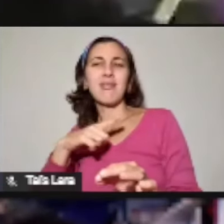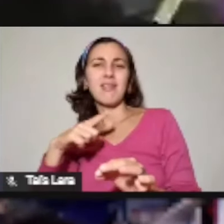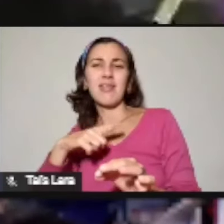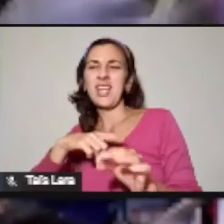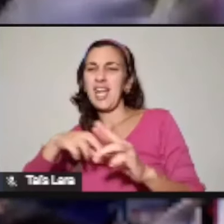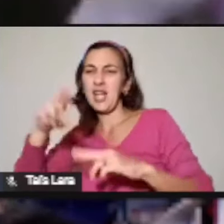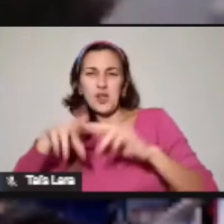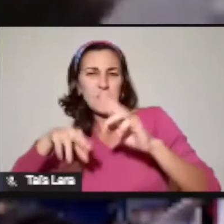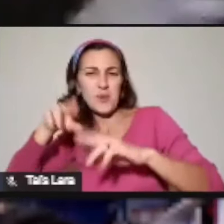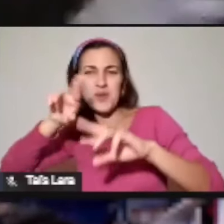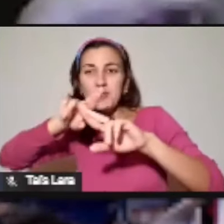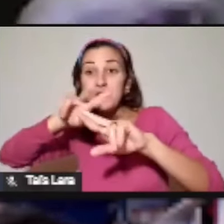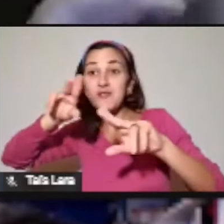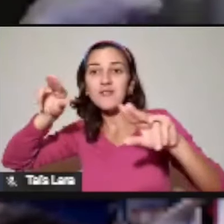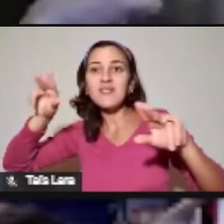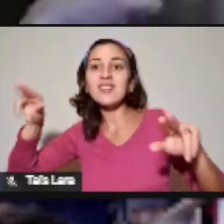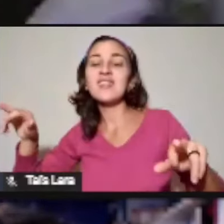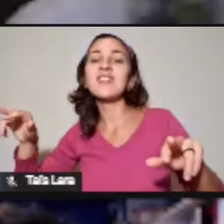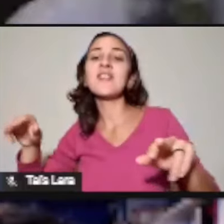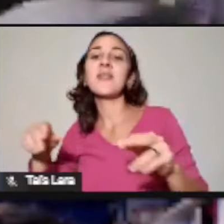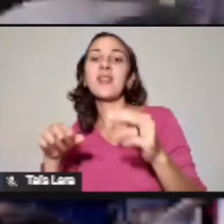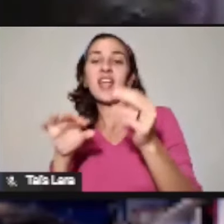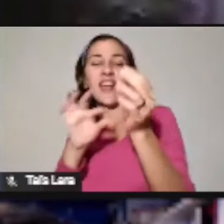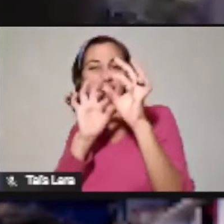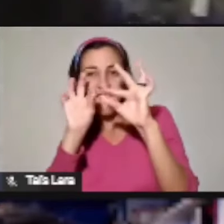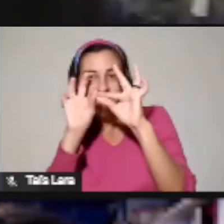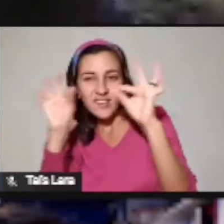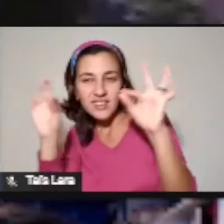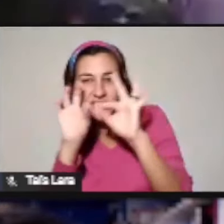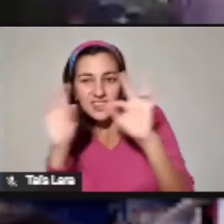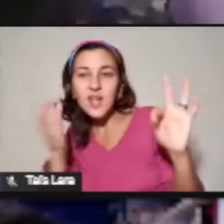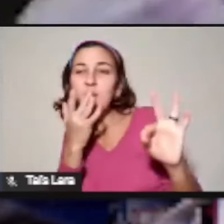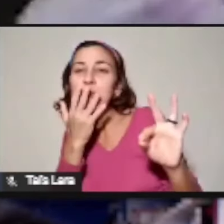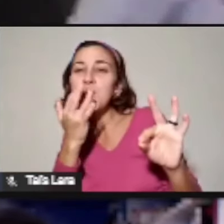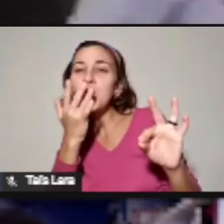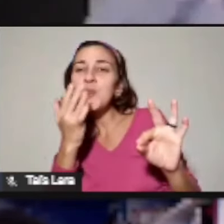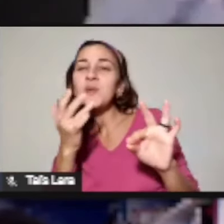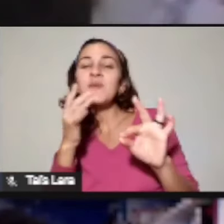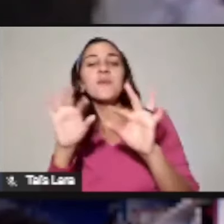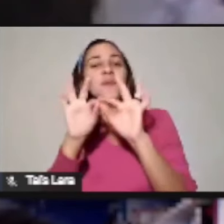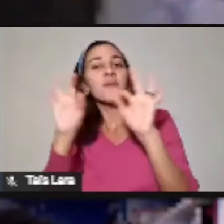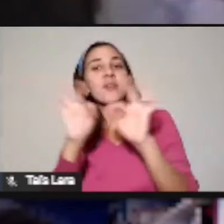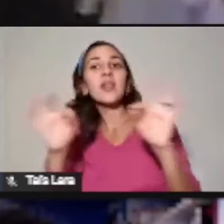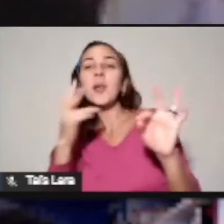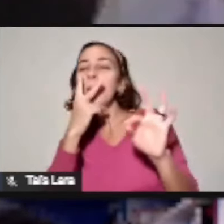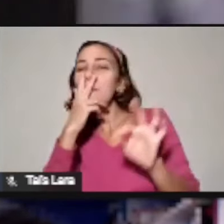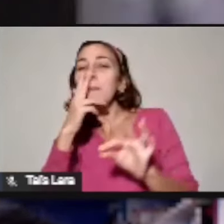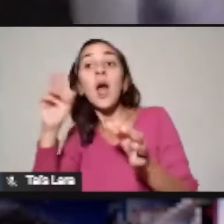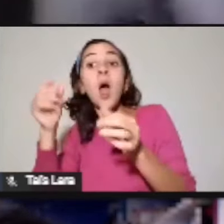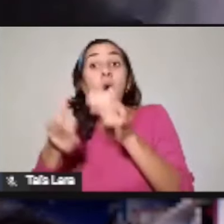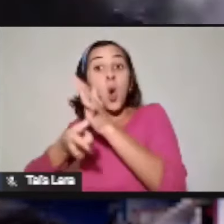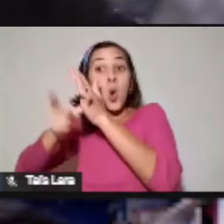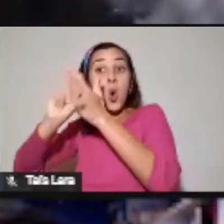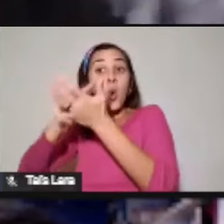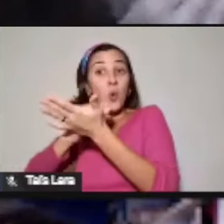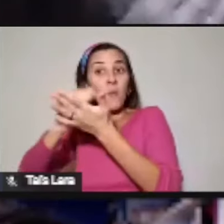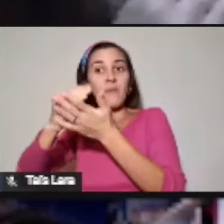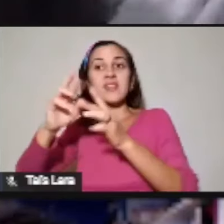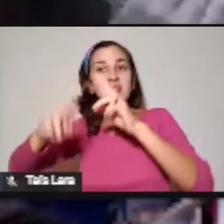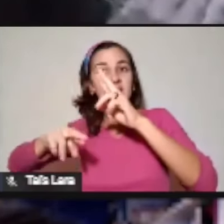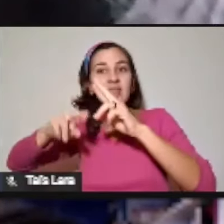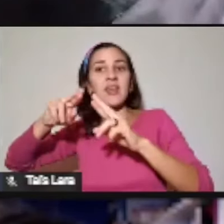na verdade, ela nasce, né? A fitinha de Senhor do Bom Fim nasce de um contexto religioso, mas depois acabou virando um símbolo